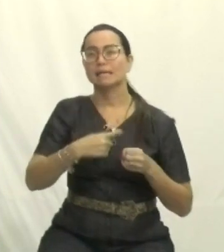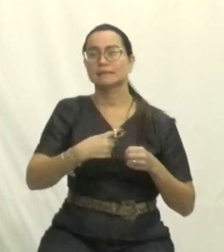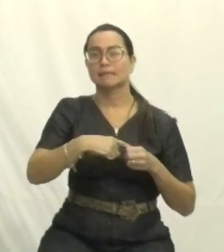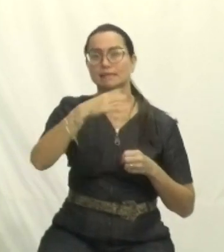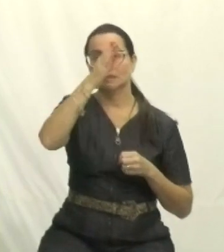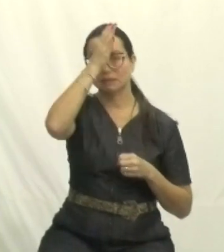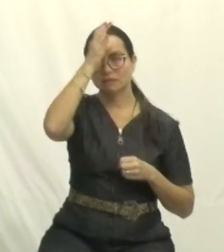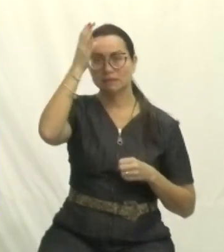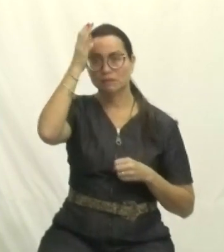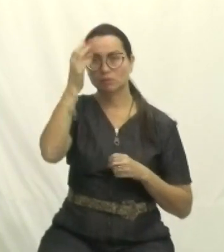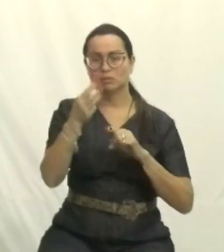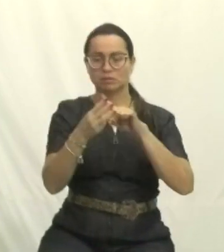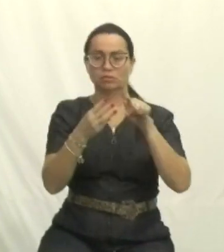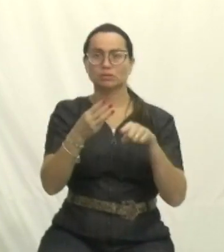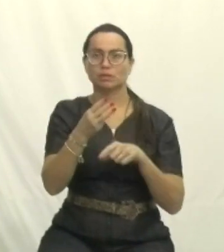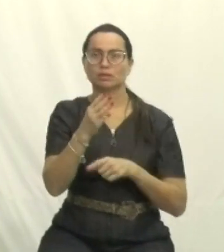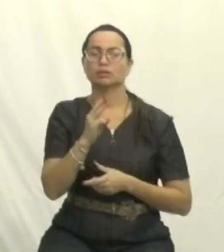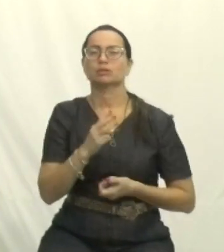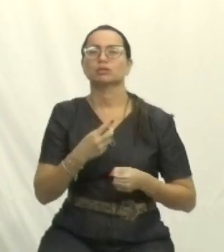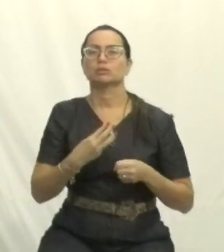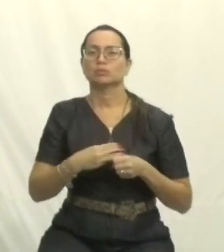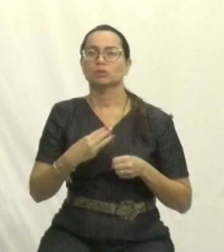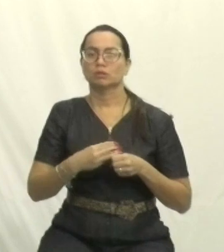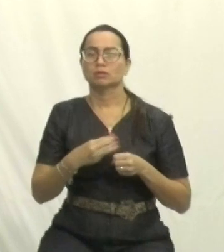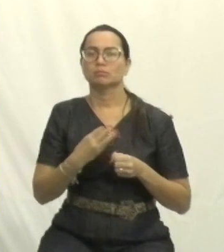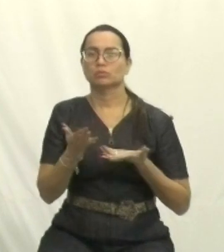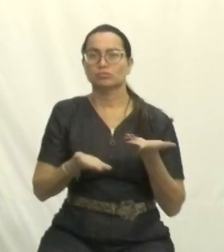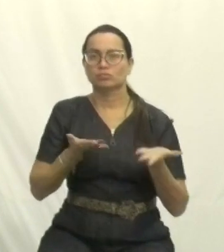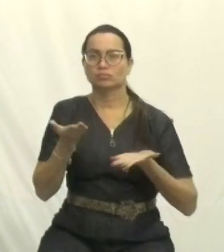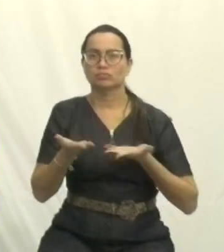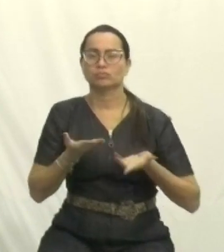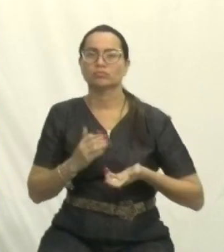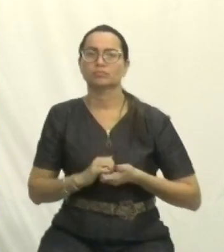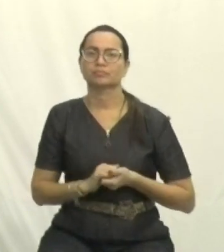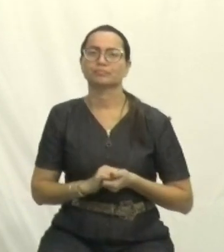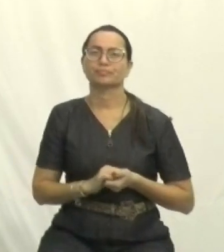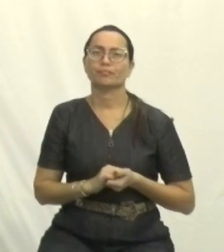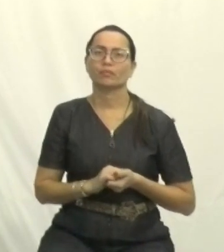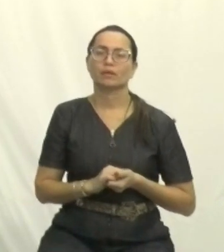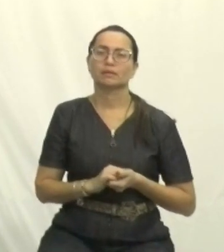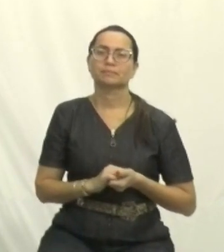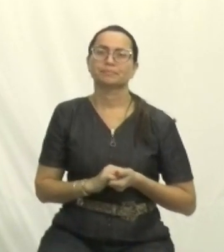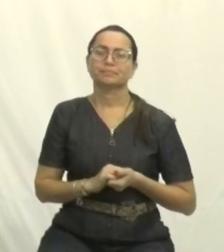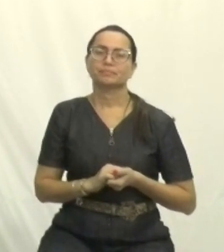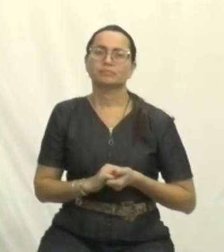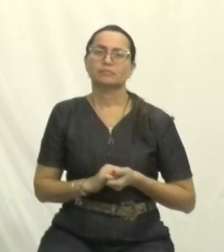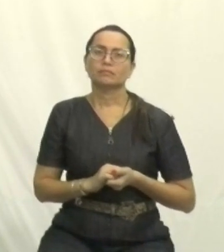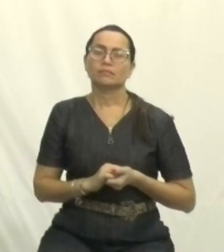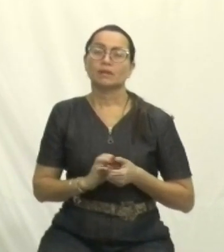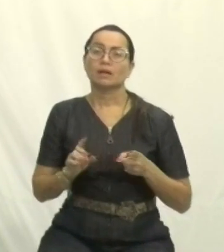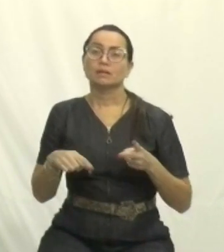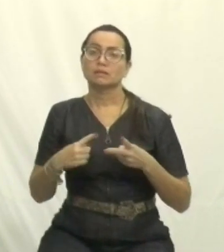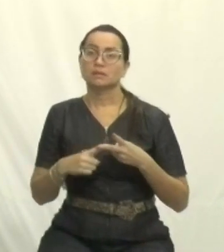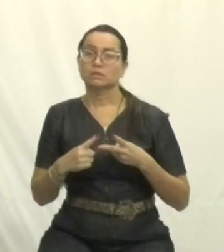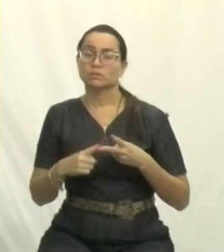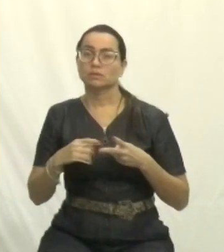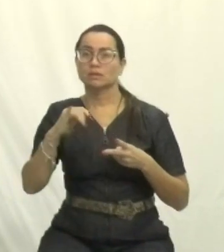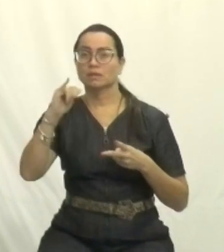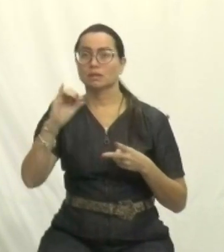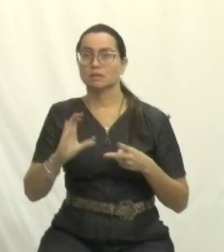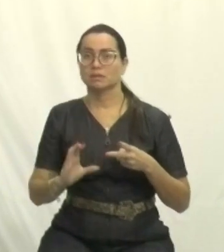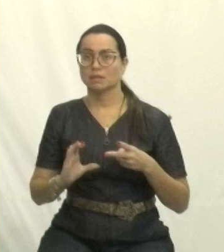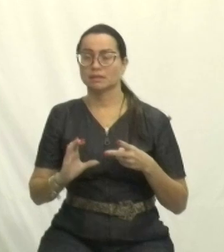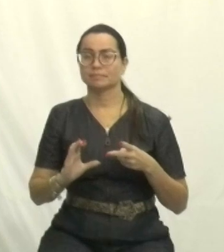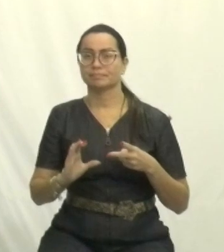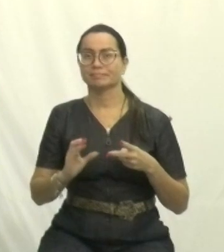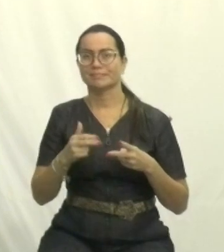operacional. Opa, voltou, mas vou passando. A segunda companhia é Içara, é a nossa companhia mais ao